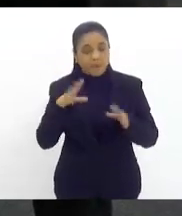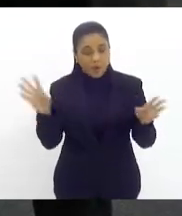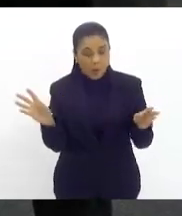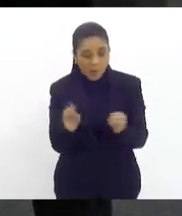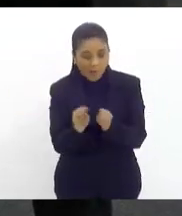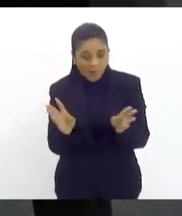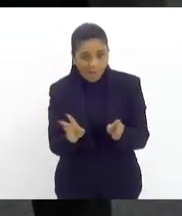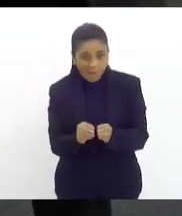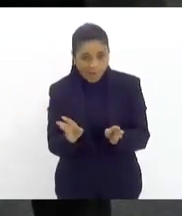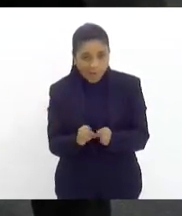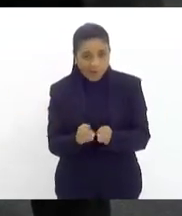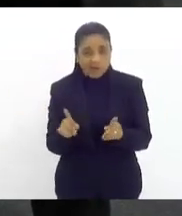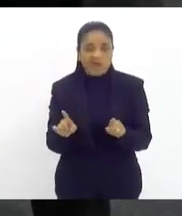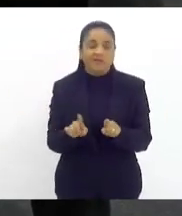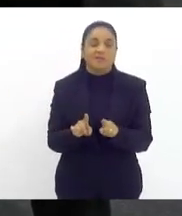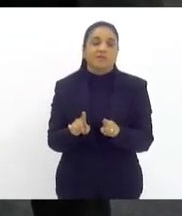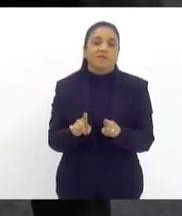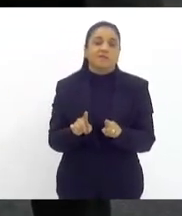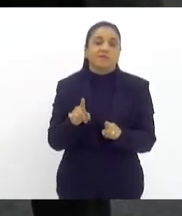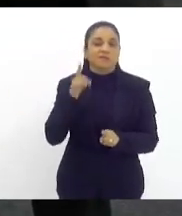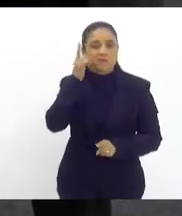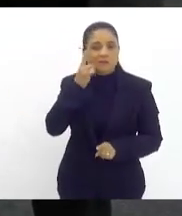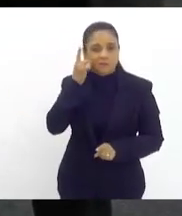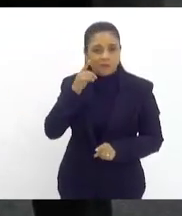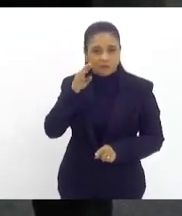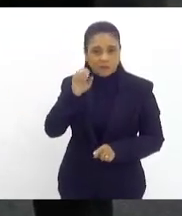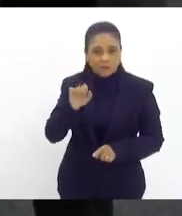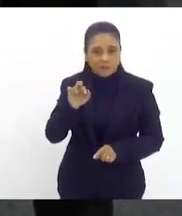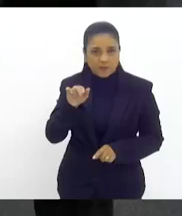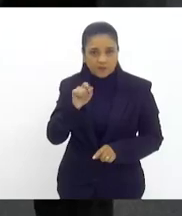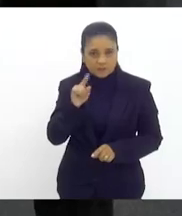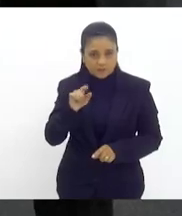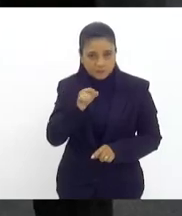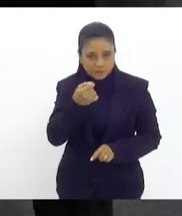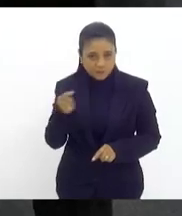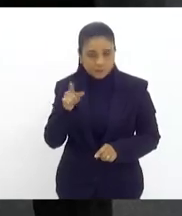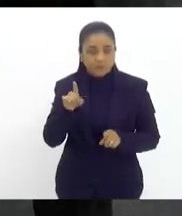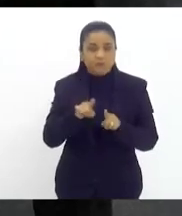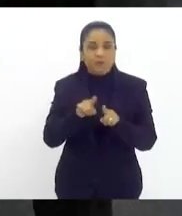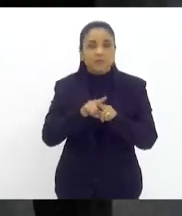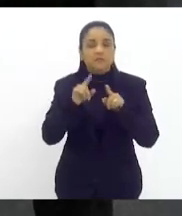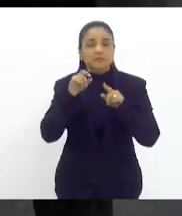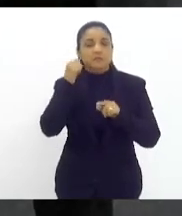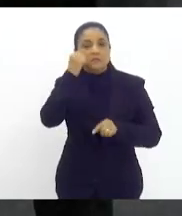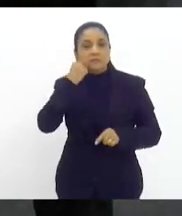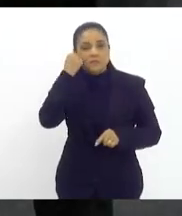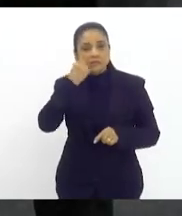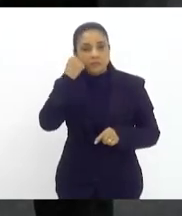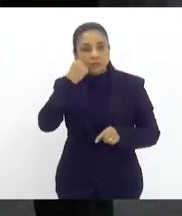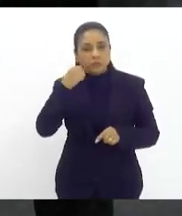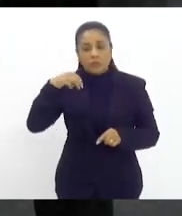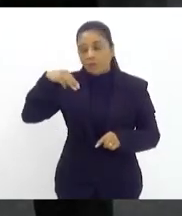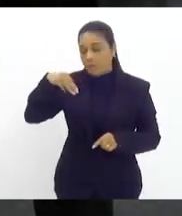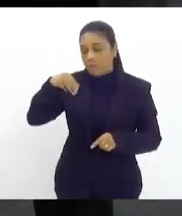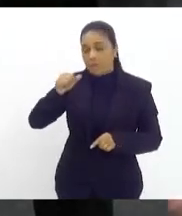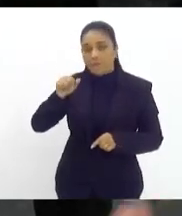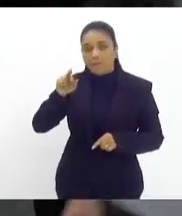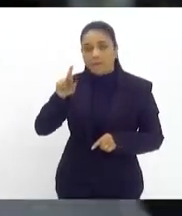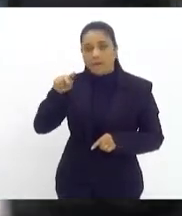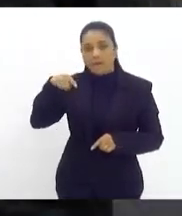Brazão, também falo com o nosso senador Marquinho, senador Marquinho,